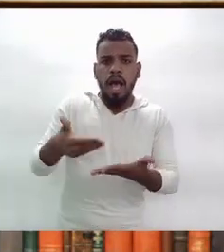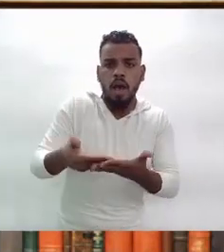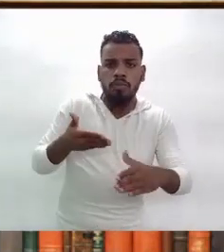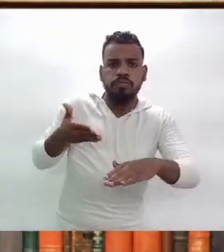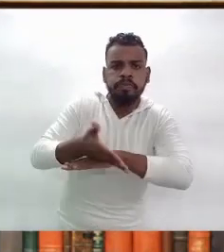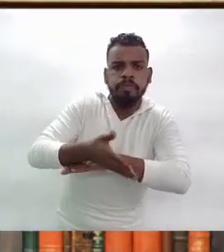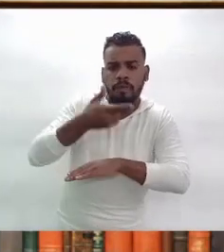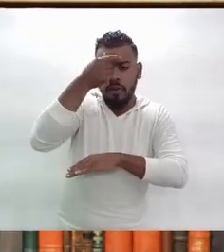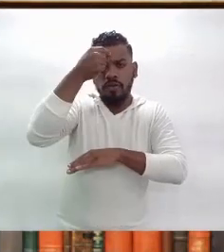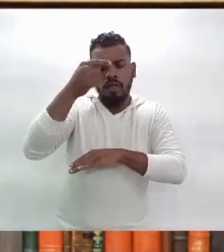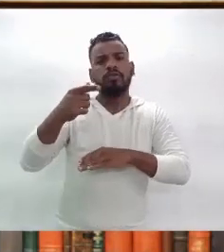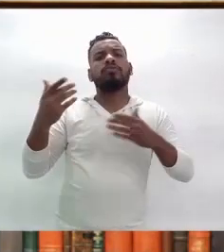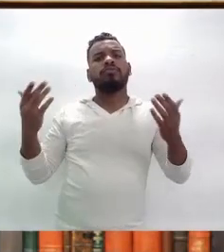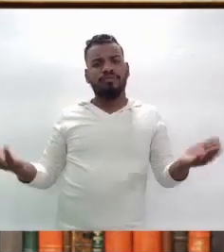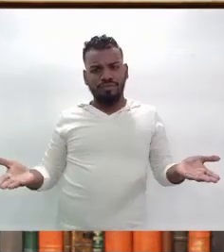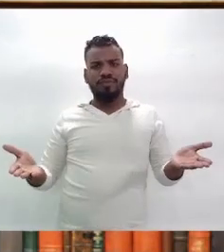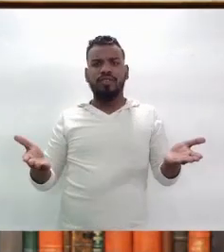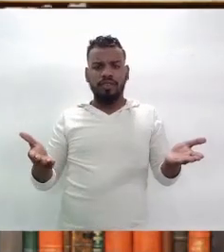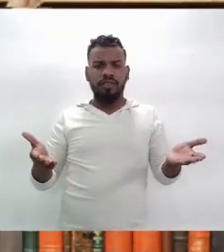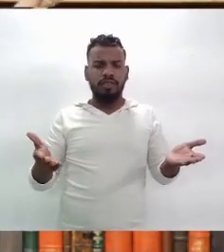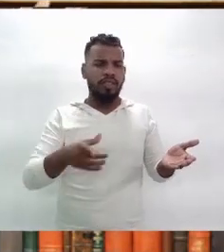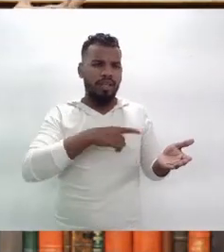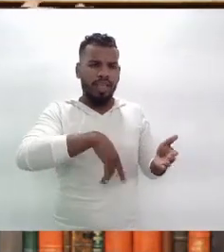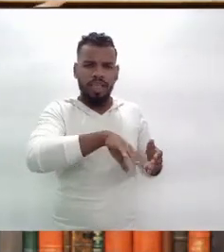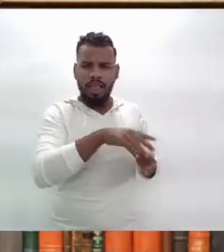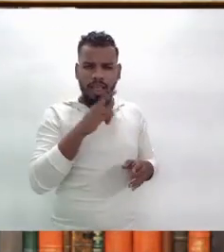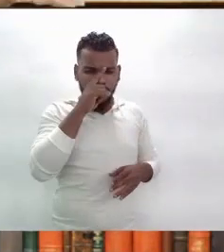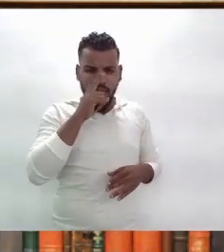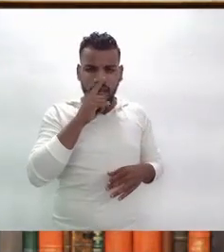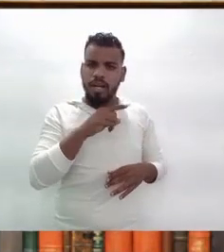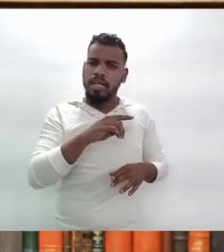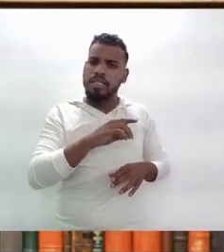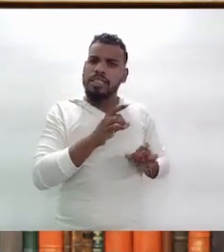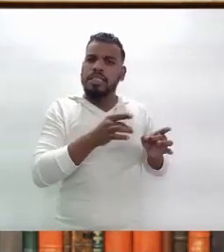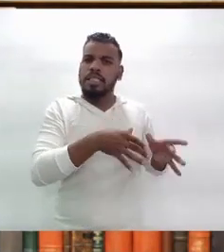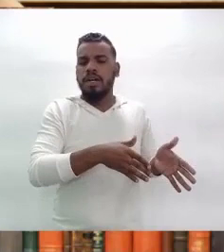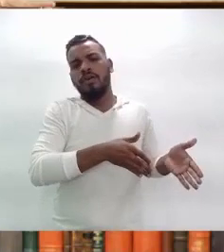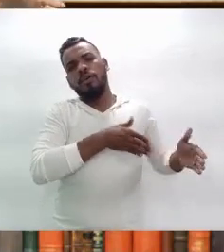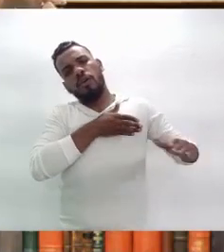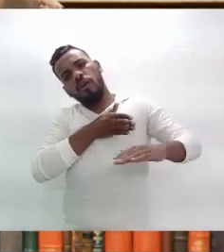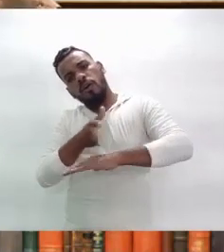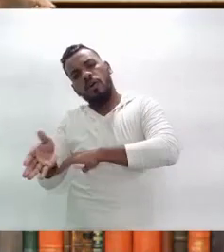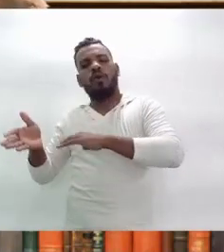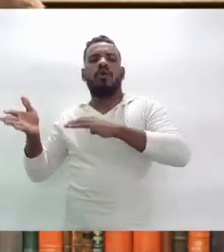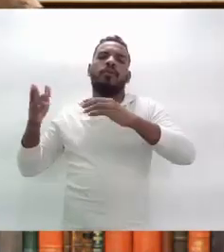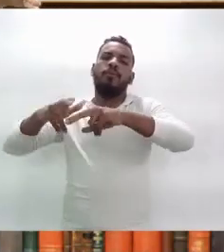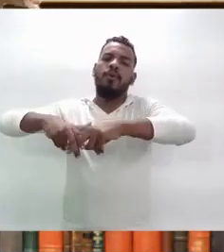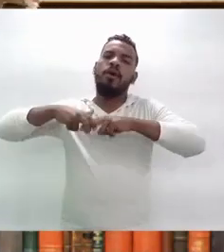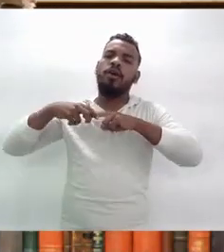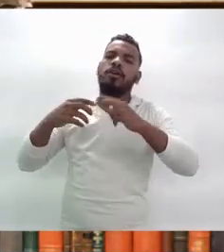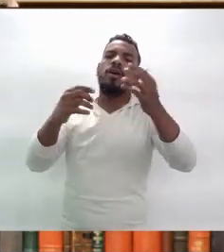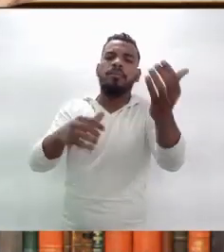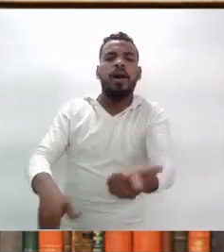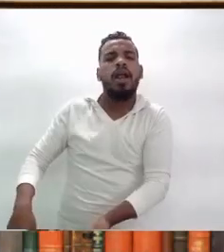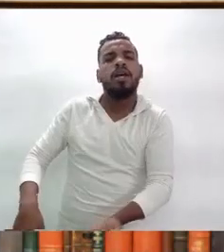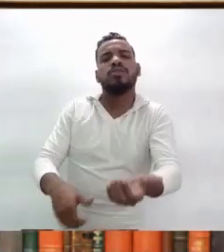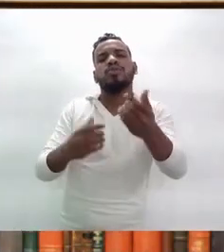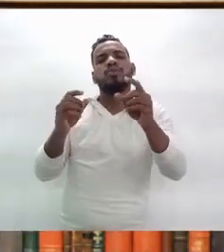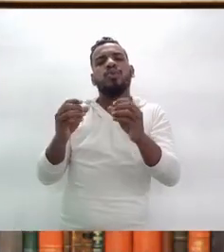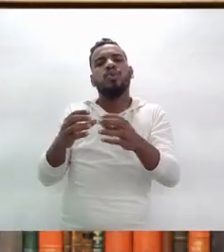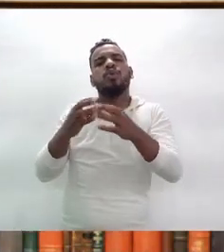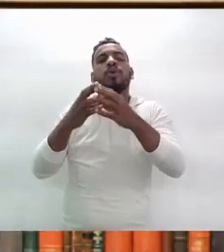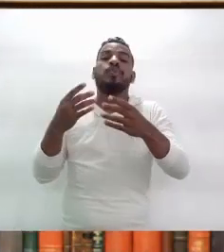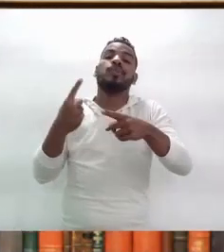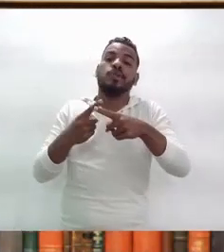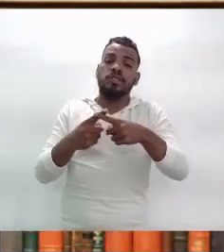faculdade e saíram da marginalidade. A gente tem pessoas que saíram da marginalidade a partir dessa vivência com o maracatu,